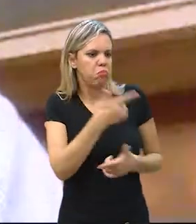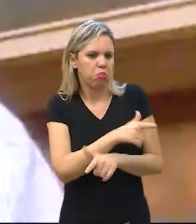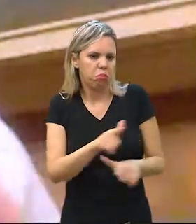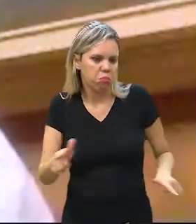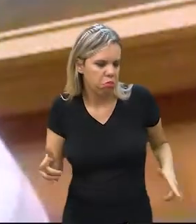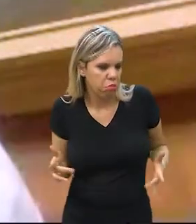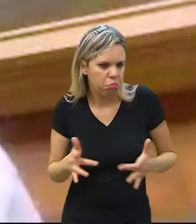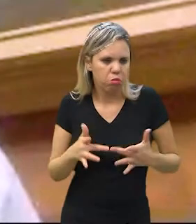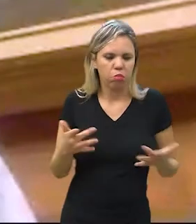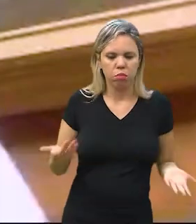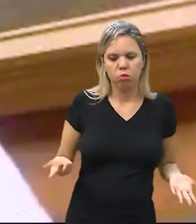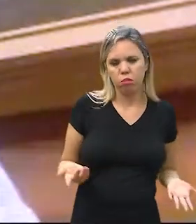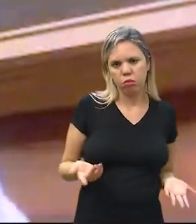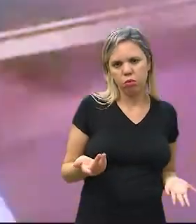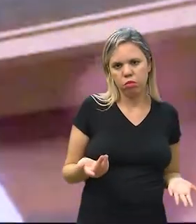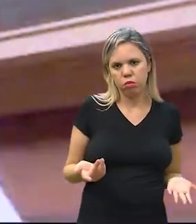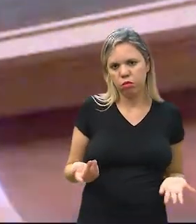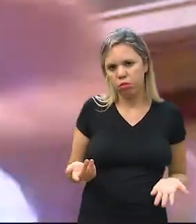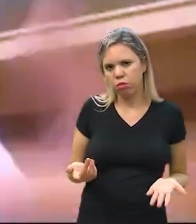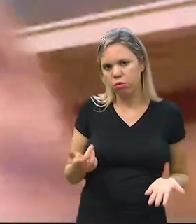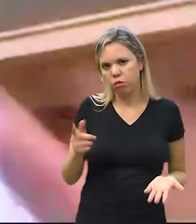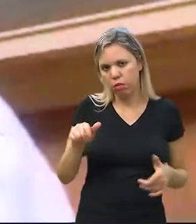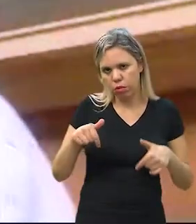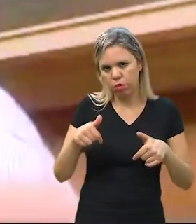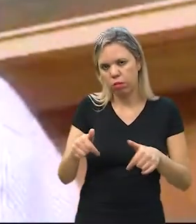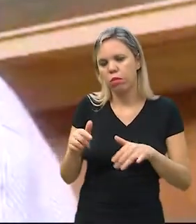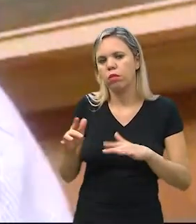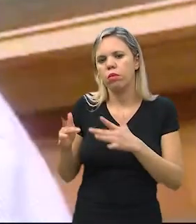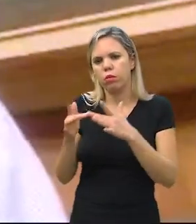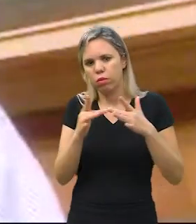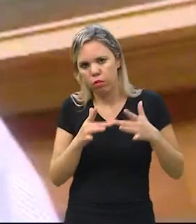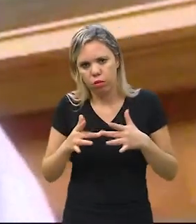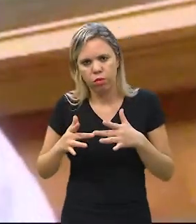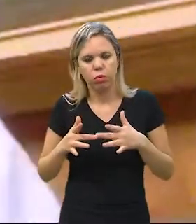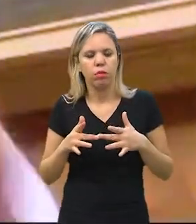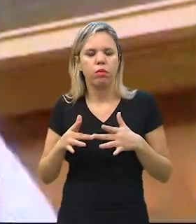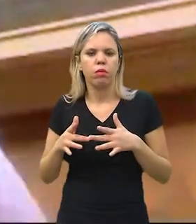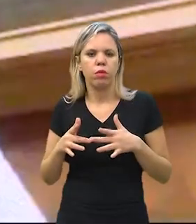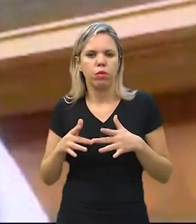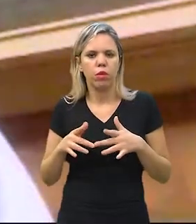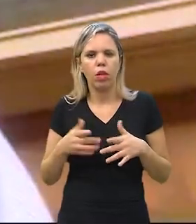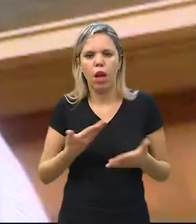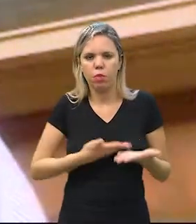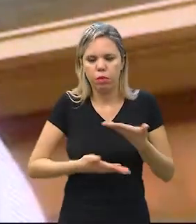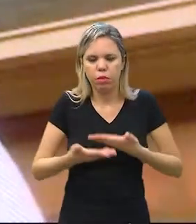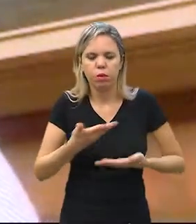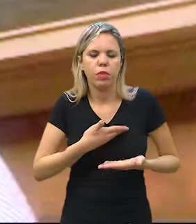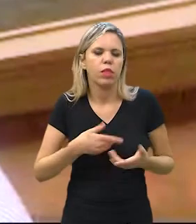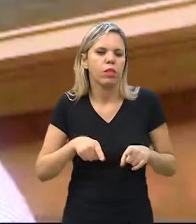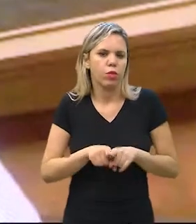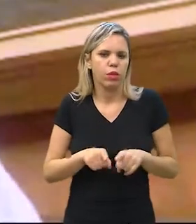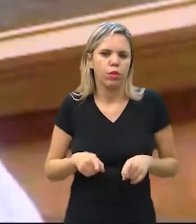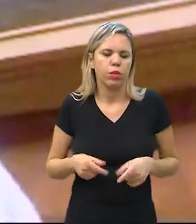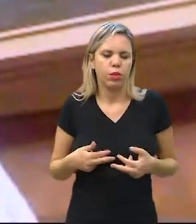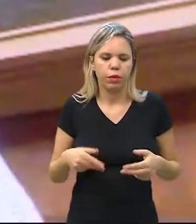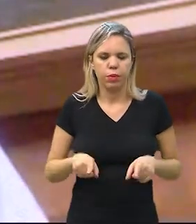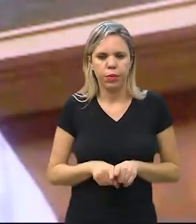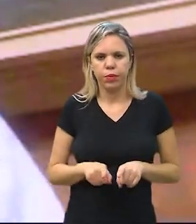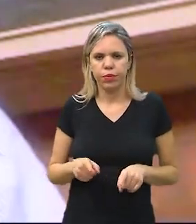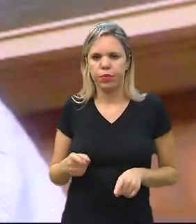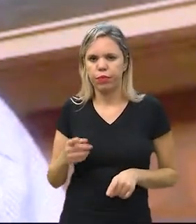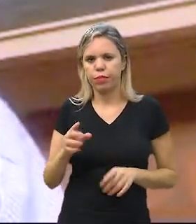tem mais aquele relacionamento? Bem, estas são as redes latentes de relacionamento. Uma das